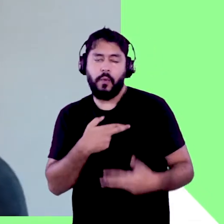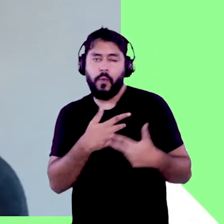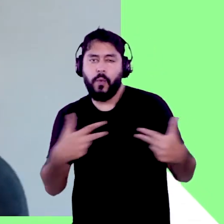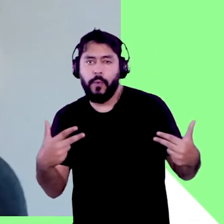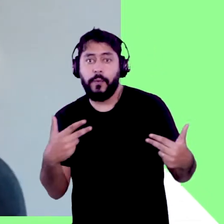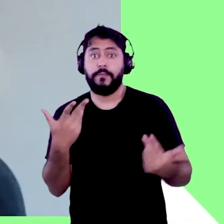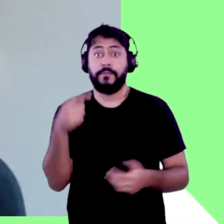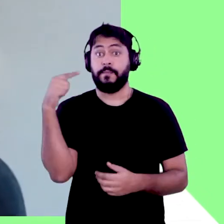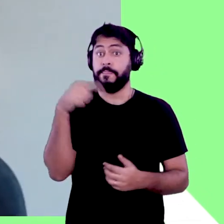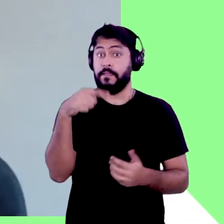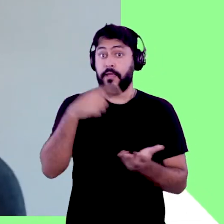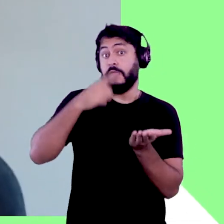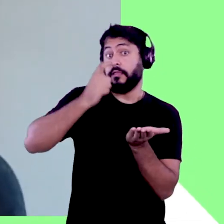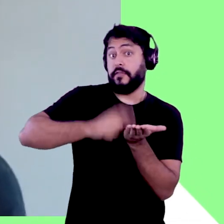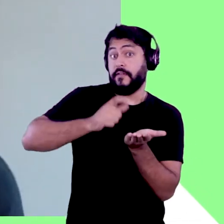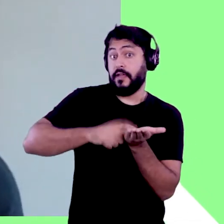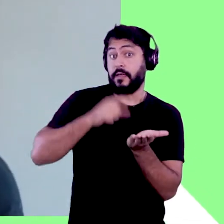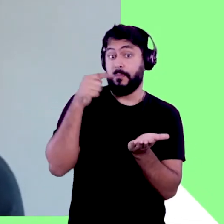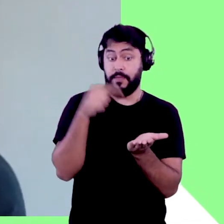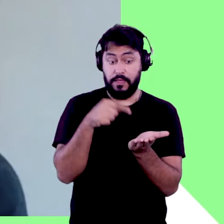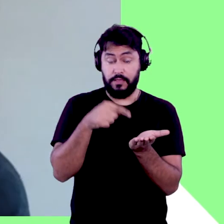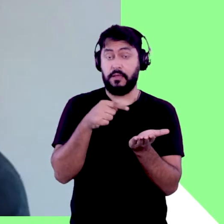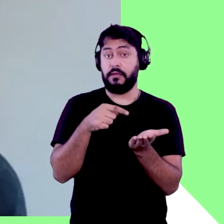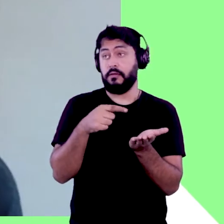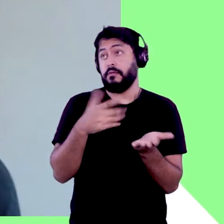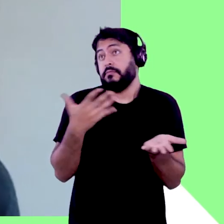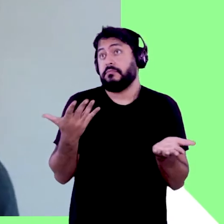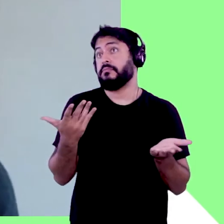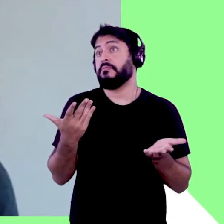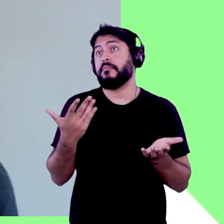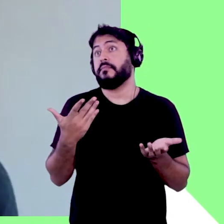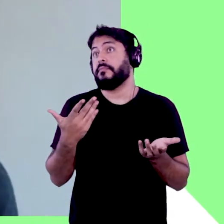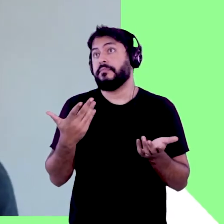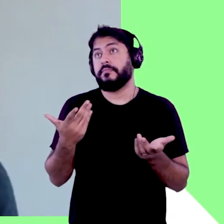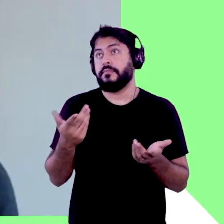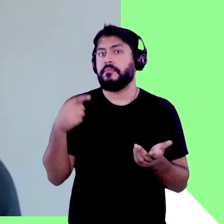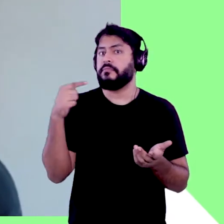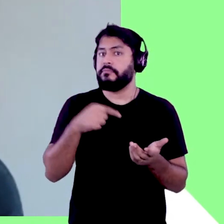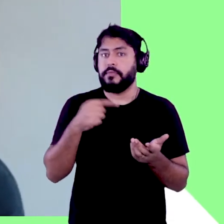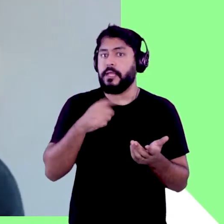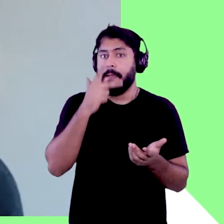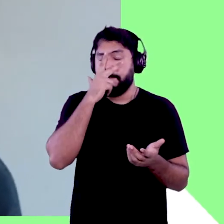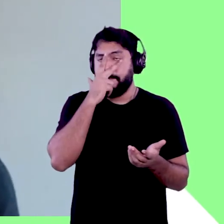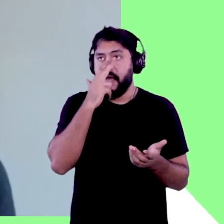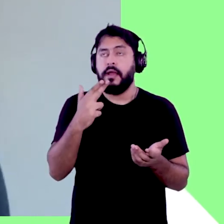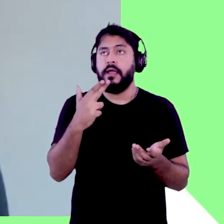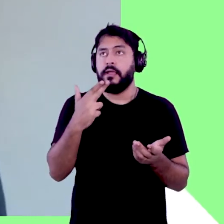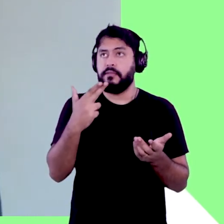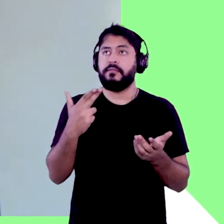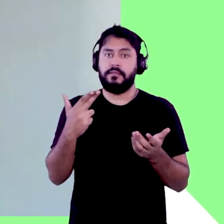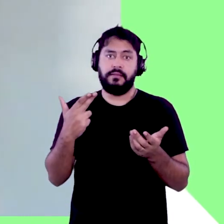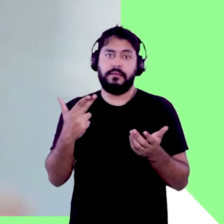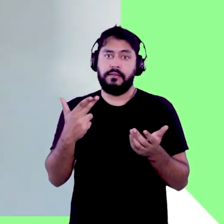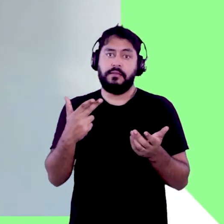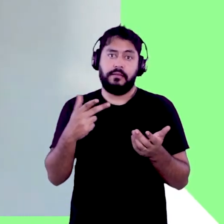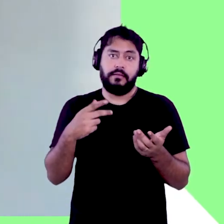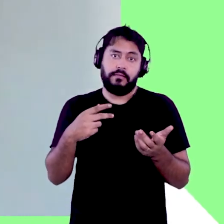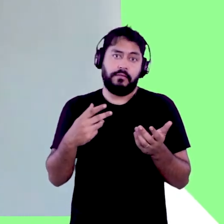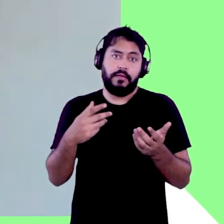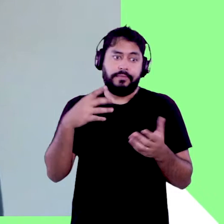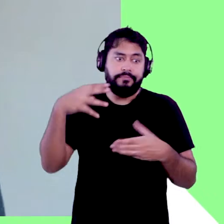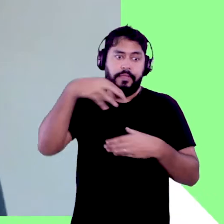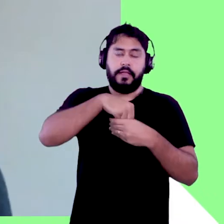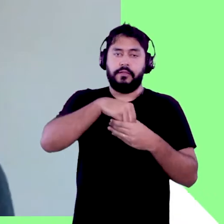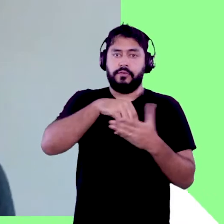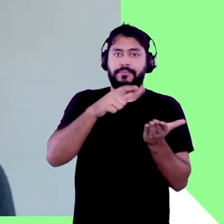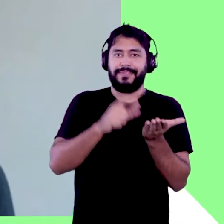essas ferramentas que, na verdade, são muitos, fazem parte da construção, né, desses aplicativos, dessas